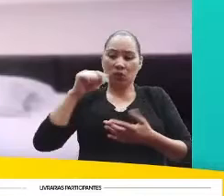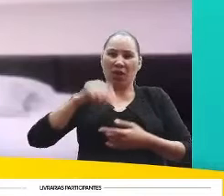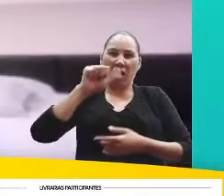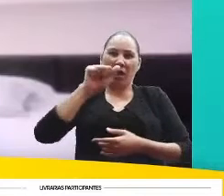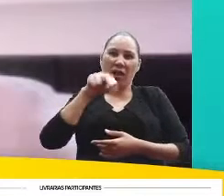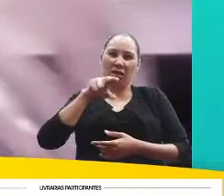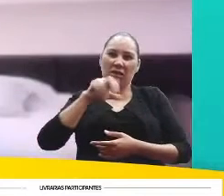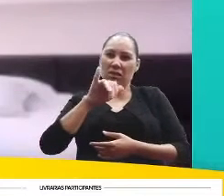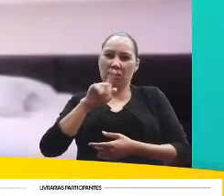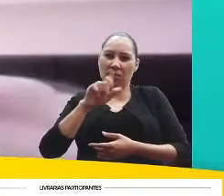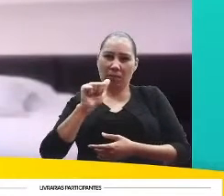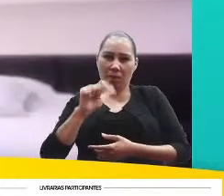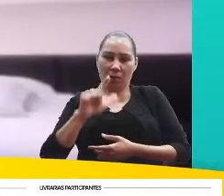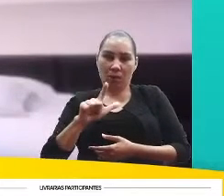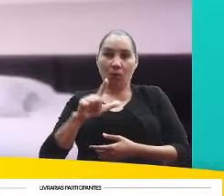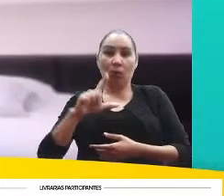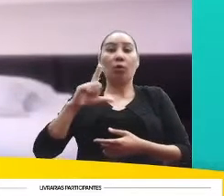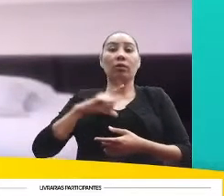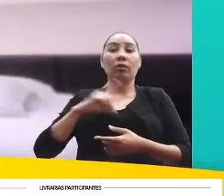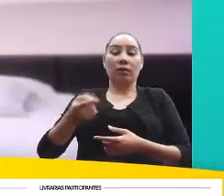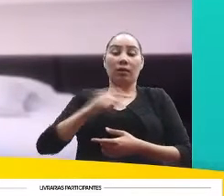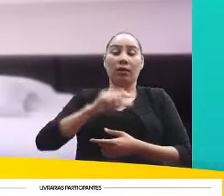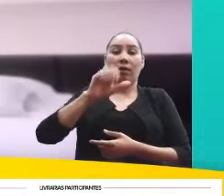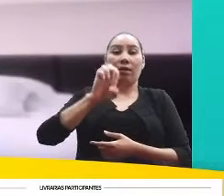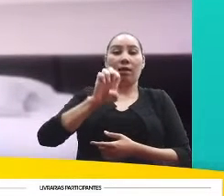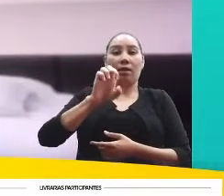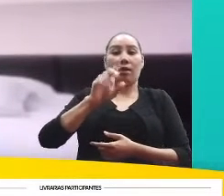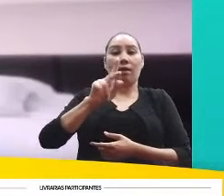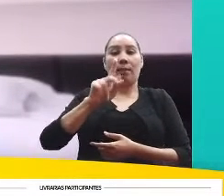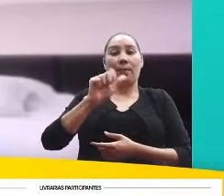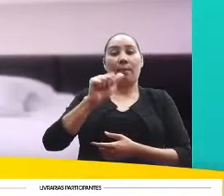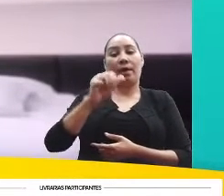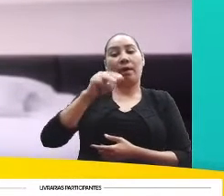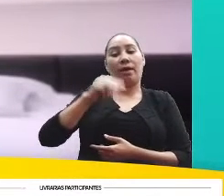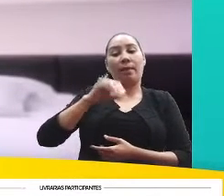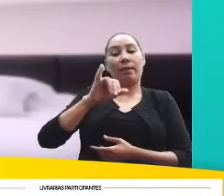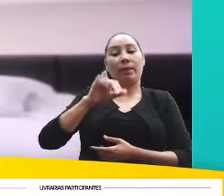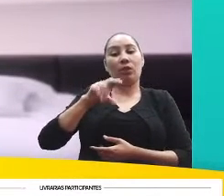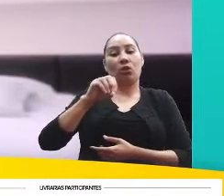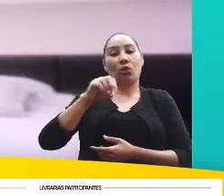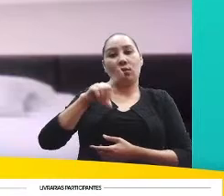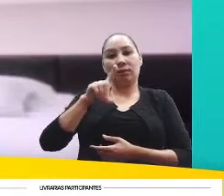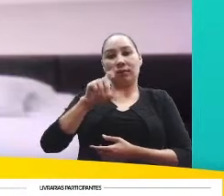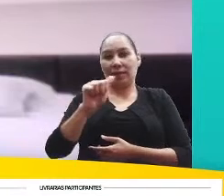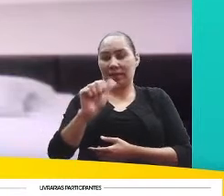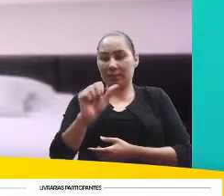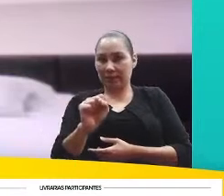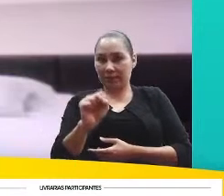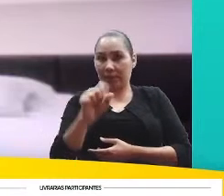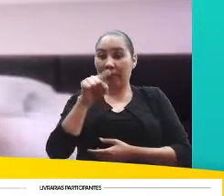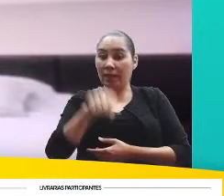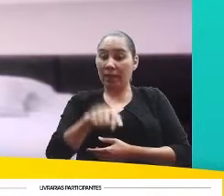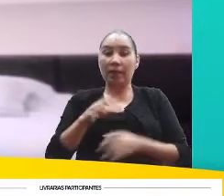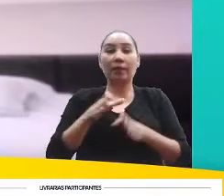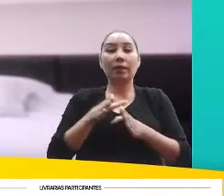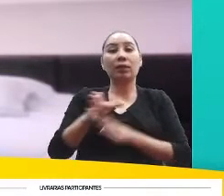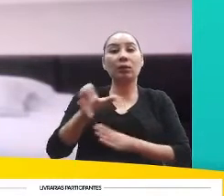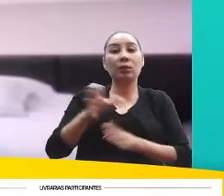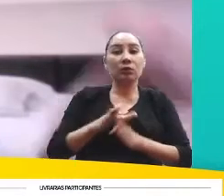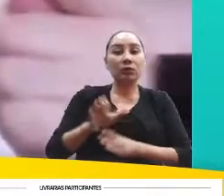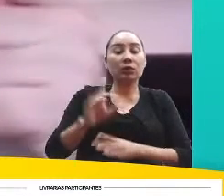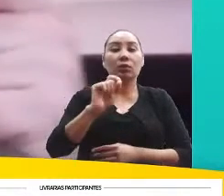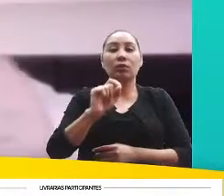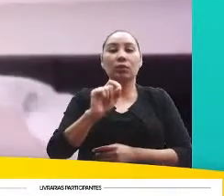outras lições. Tem também o Epaminondas de Vigo. O Epaminondas é um mestre que vai desenvolver a necessidade